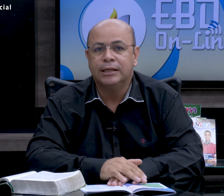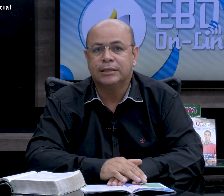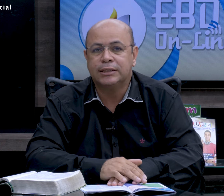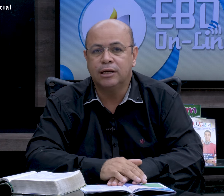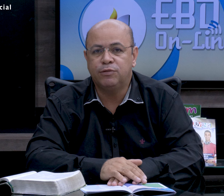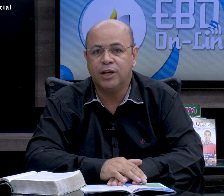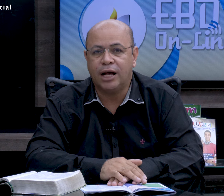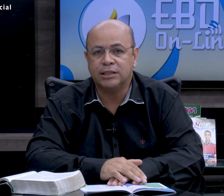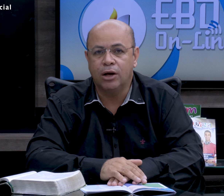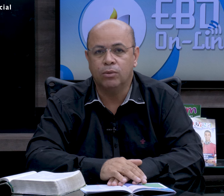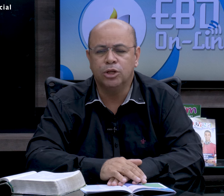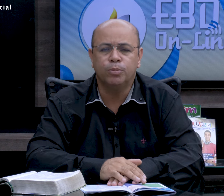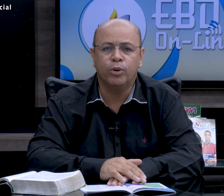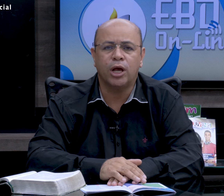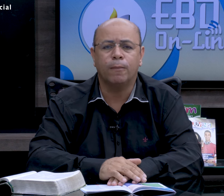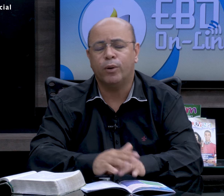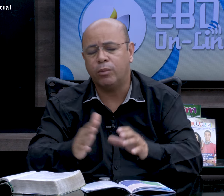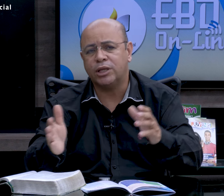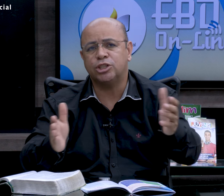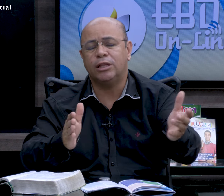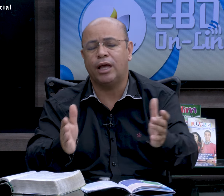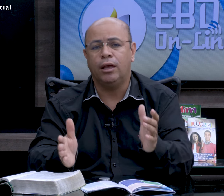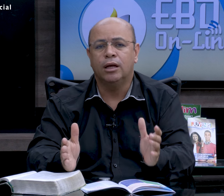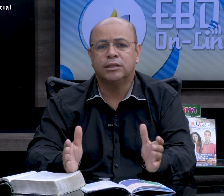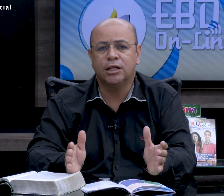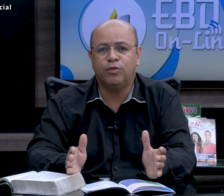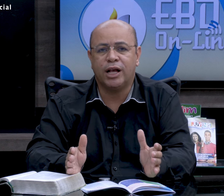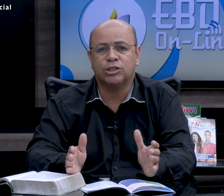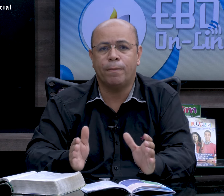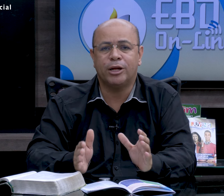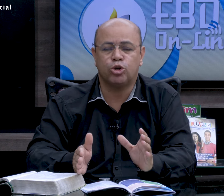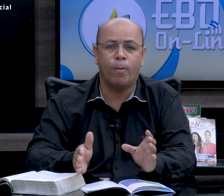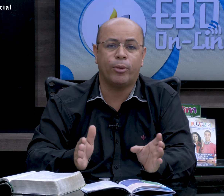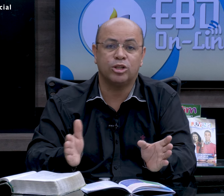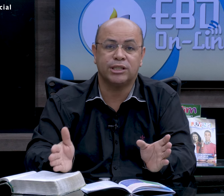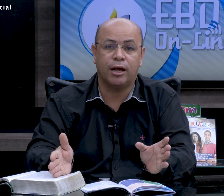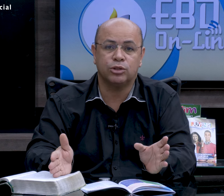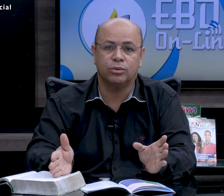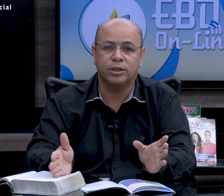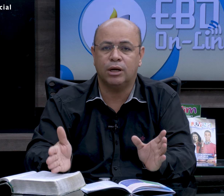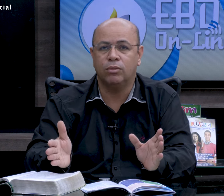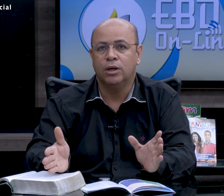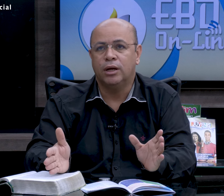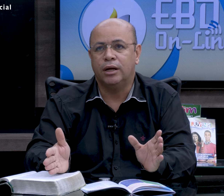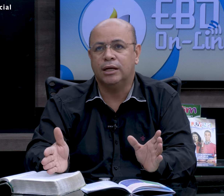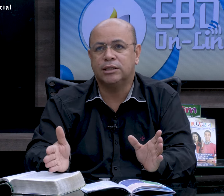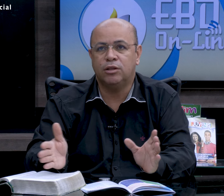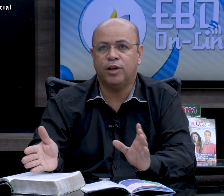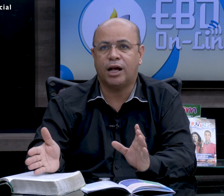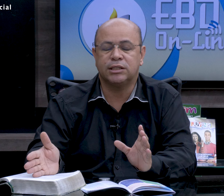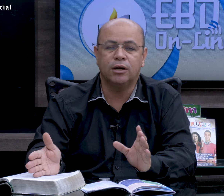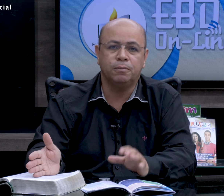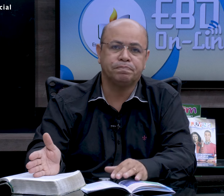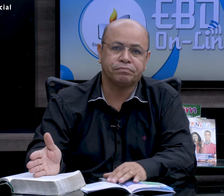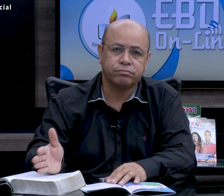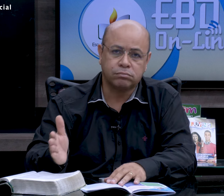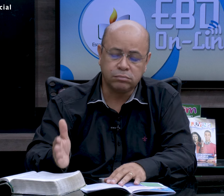é Santificação isso por quê porque muita gente tem Santificação apenas como processo né então Eh